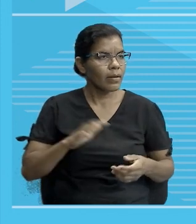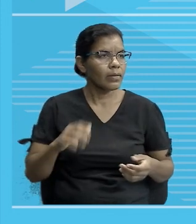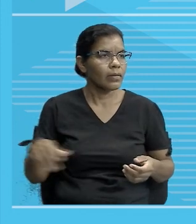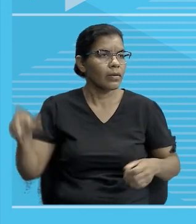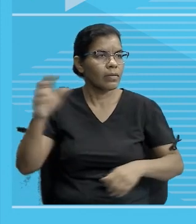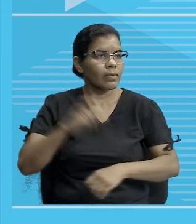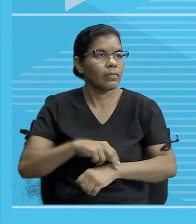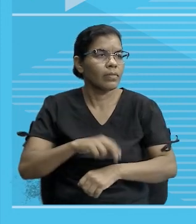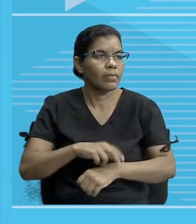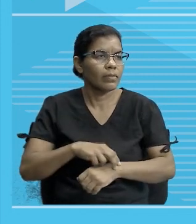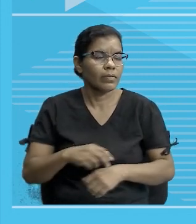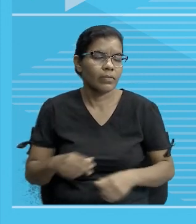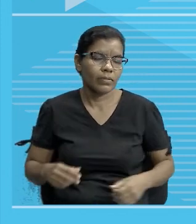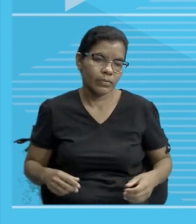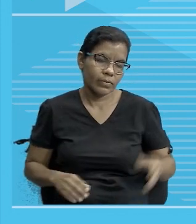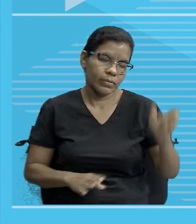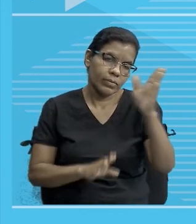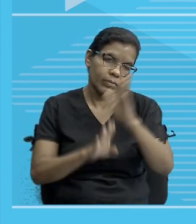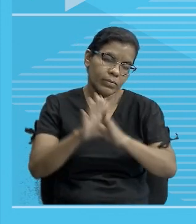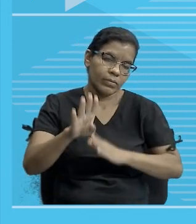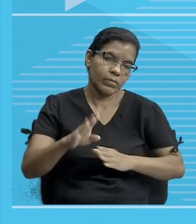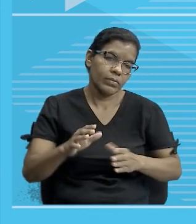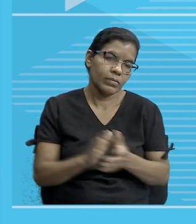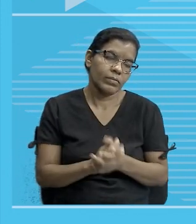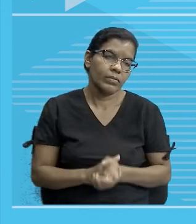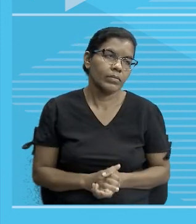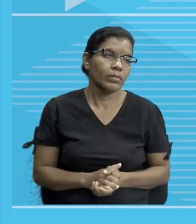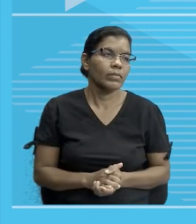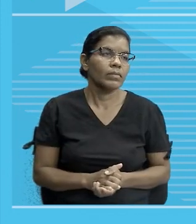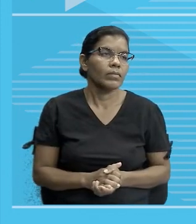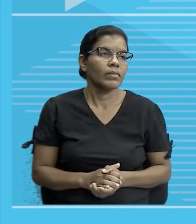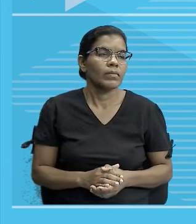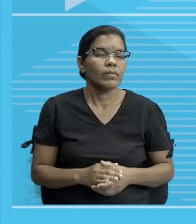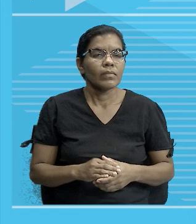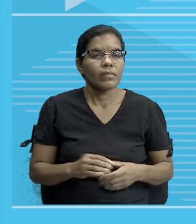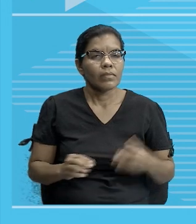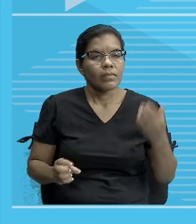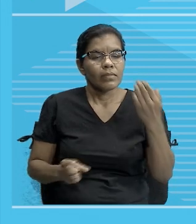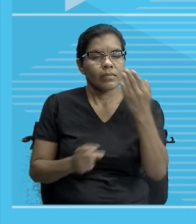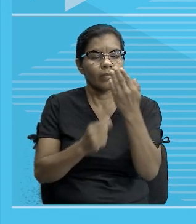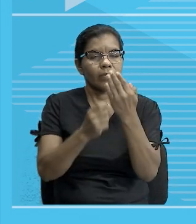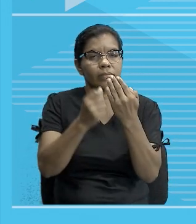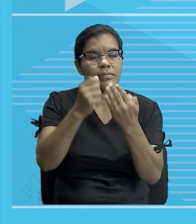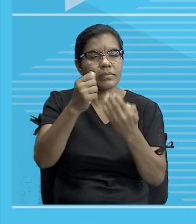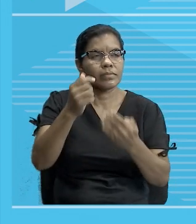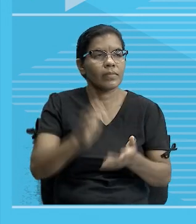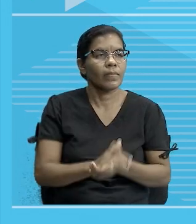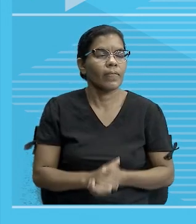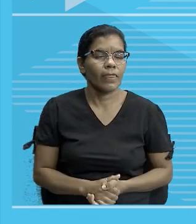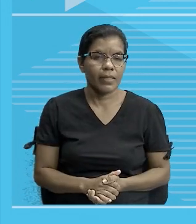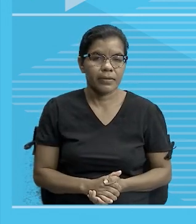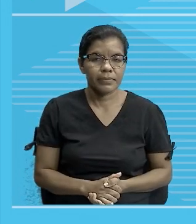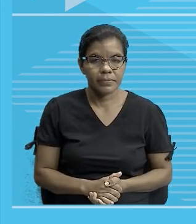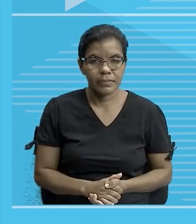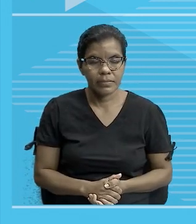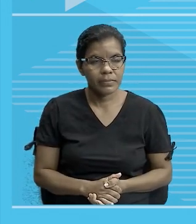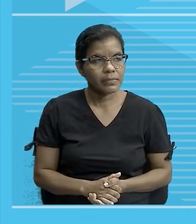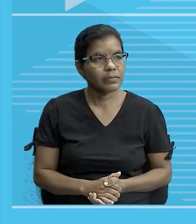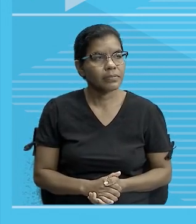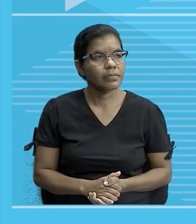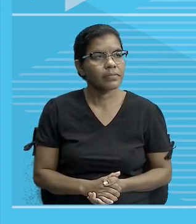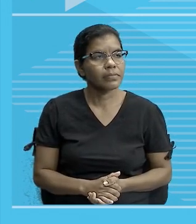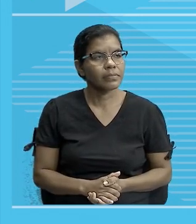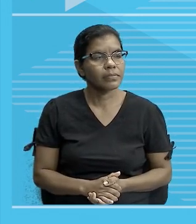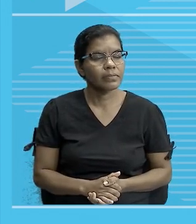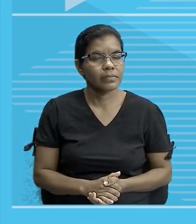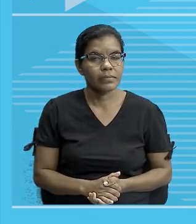primado, da superioridade, da classe burguesa. Ah, papai! E os